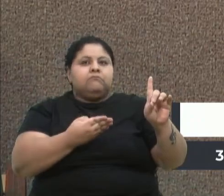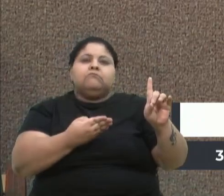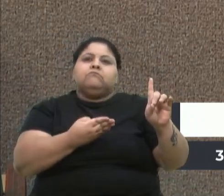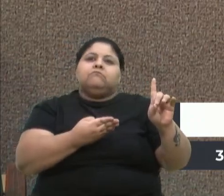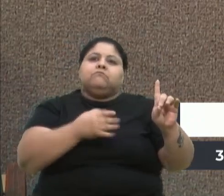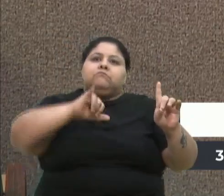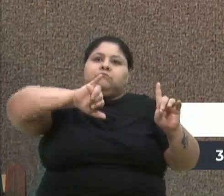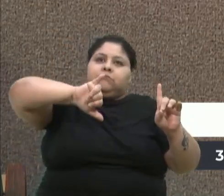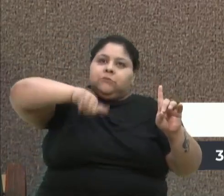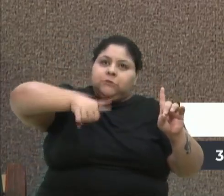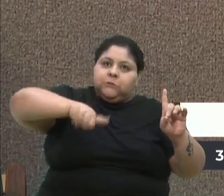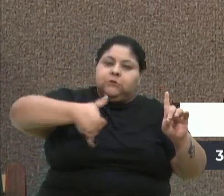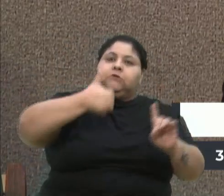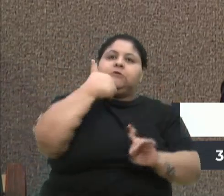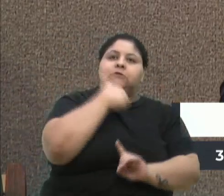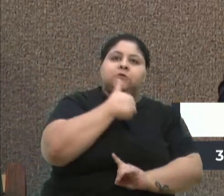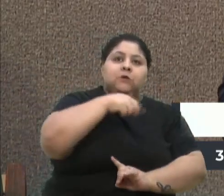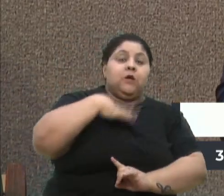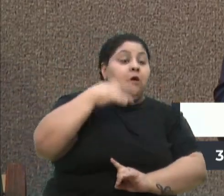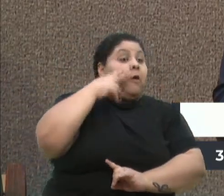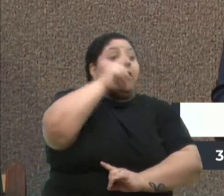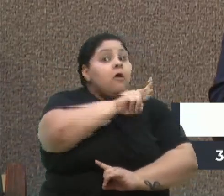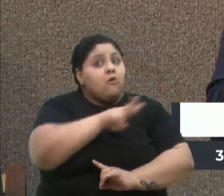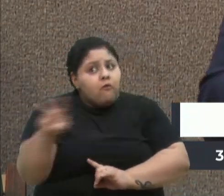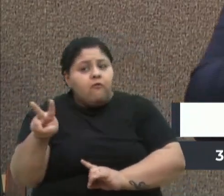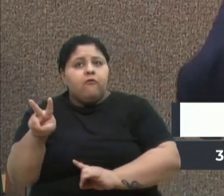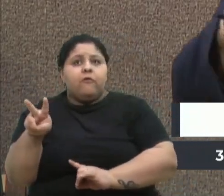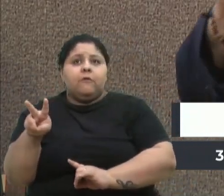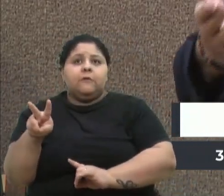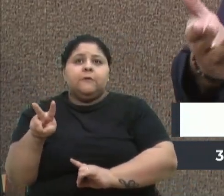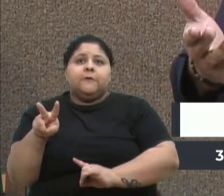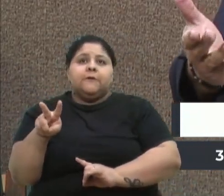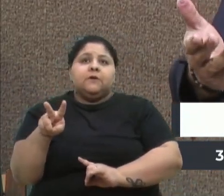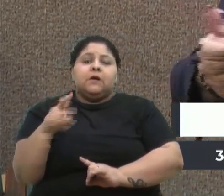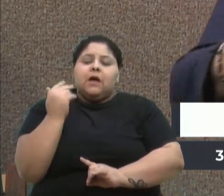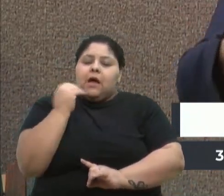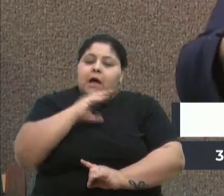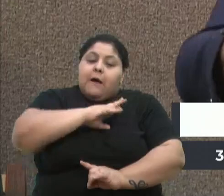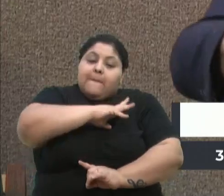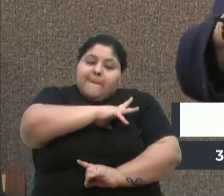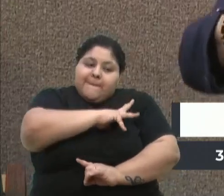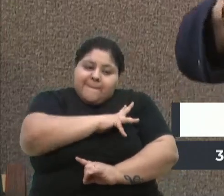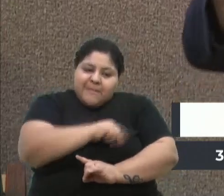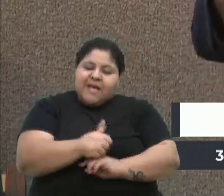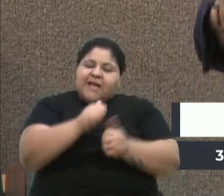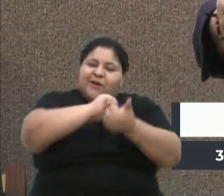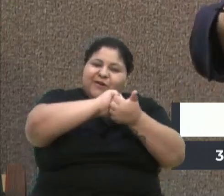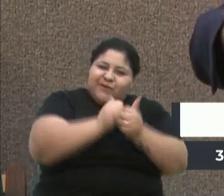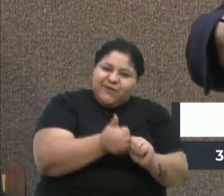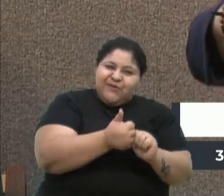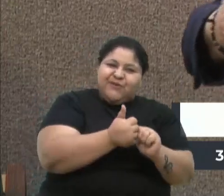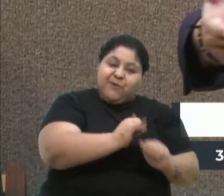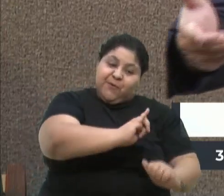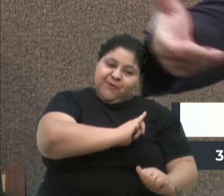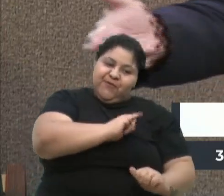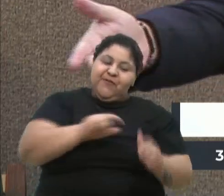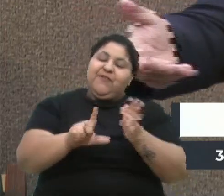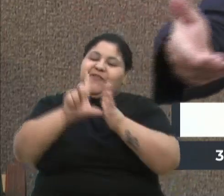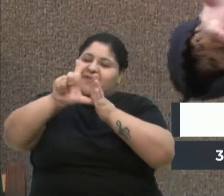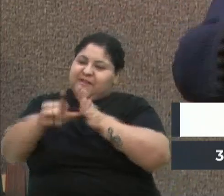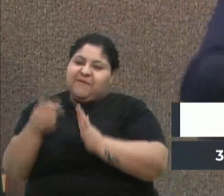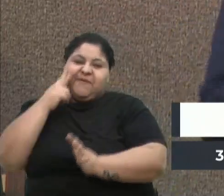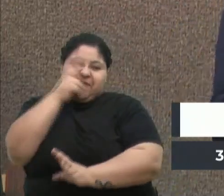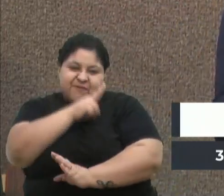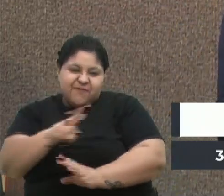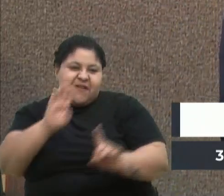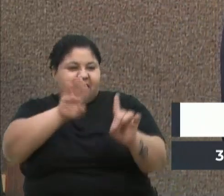do Juventude. Eu assisti, me deliciei com o jogo do Inter, e depois assisti a homenagem no